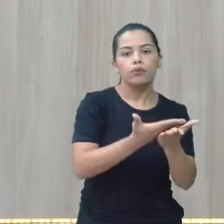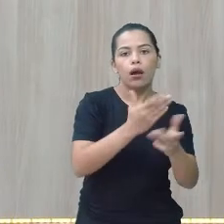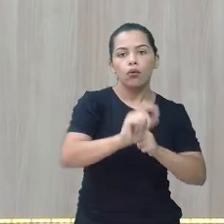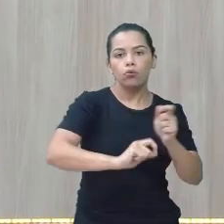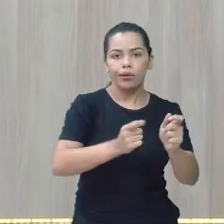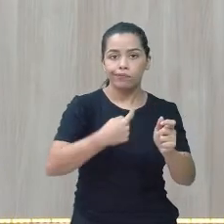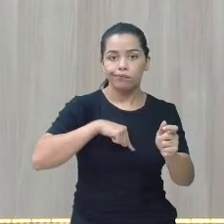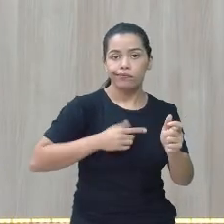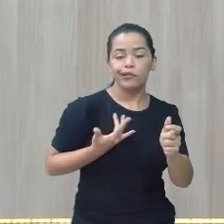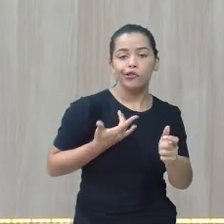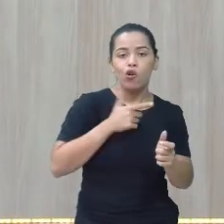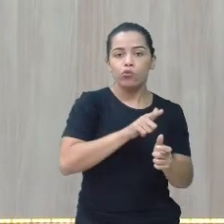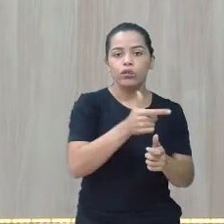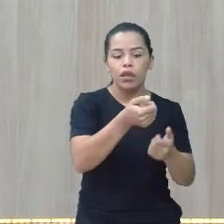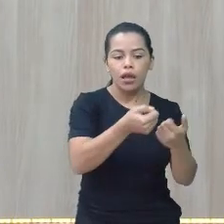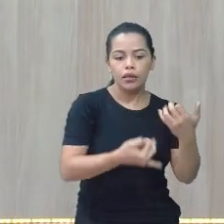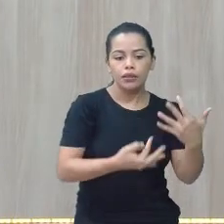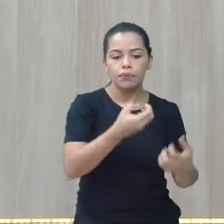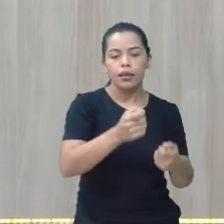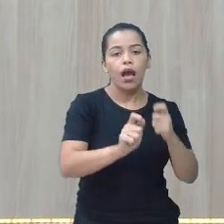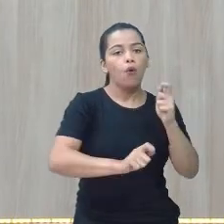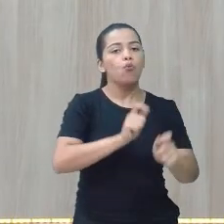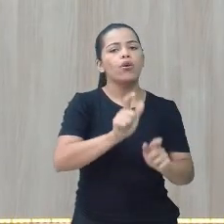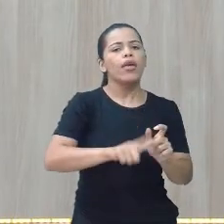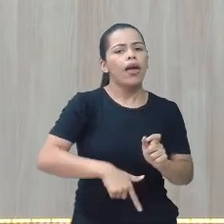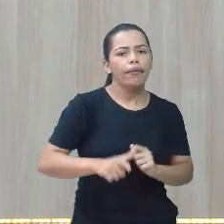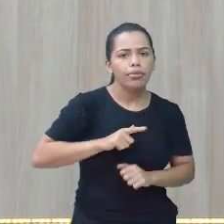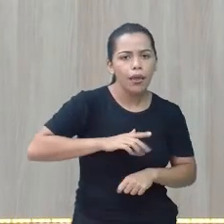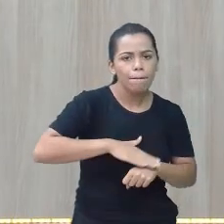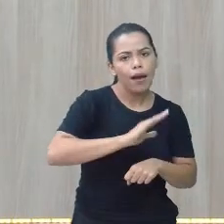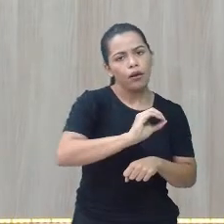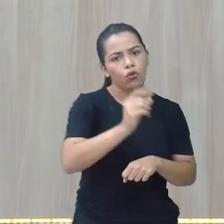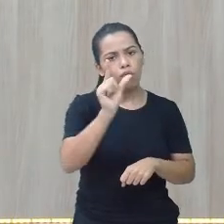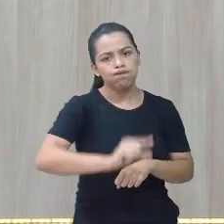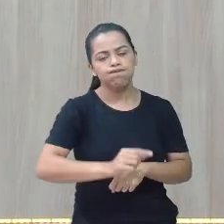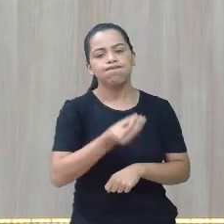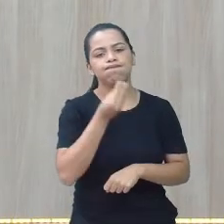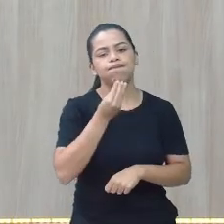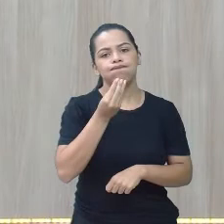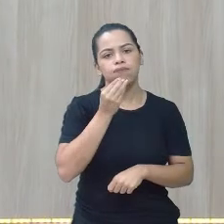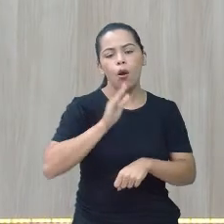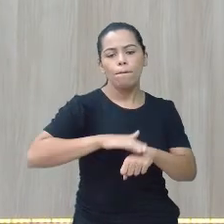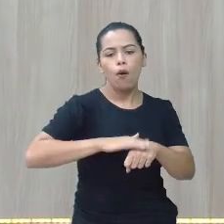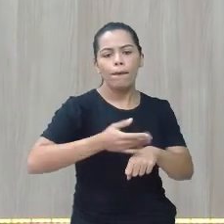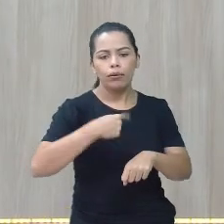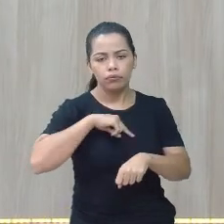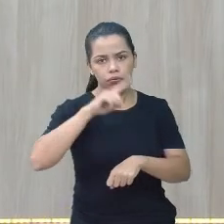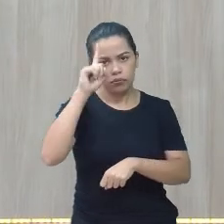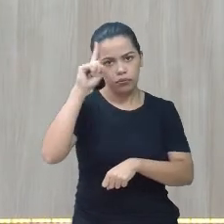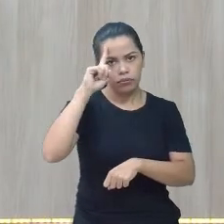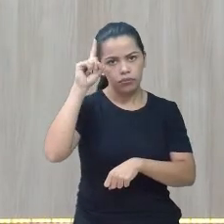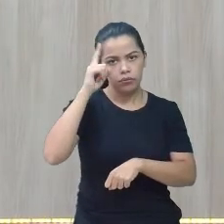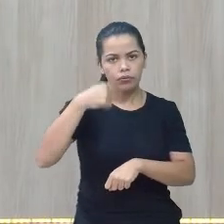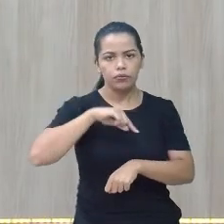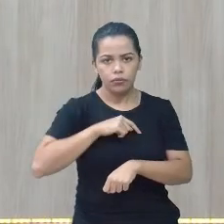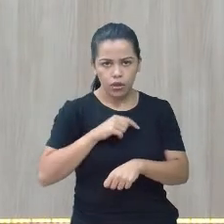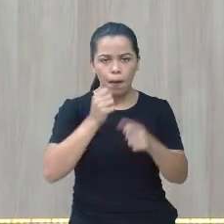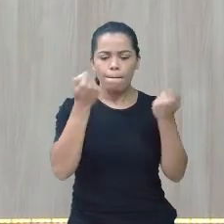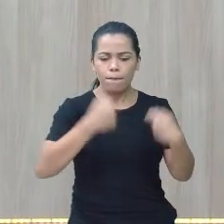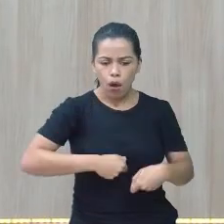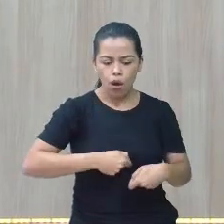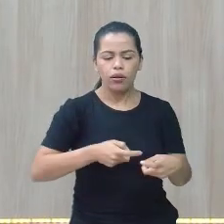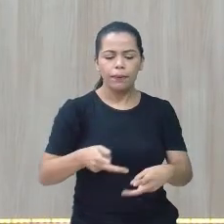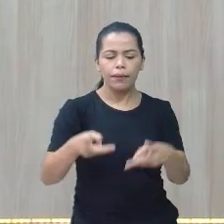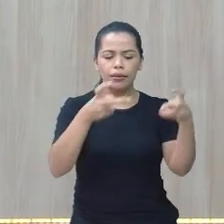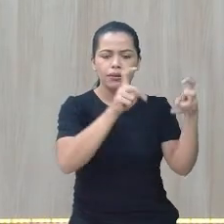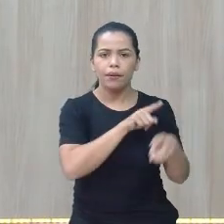descrever o que é ter mais ou menos chance, tá bom? Situações do nosso dia a dia em que a gente possa perceber